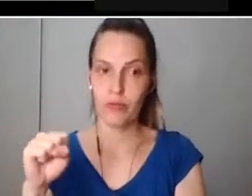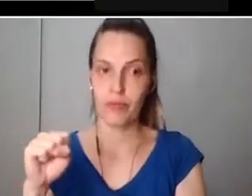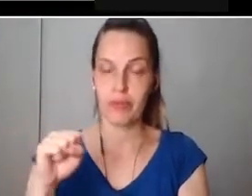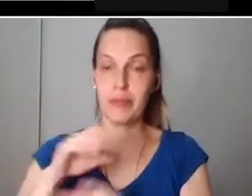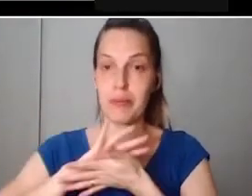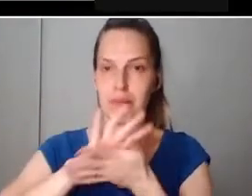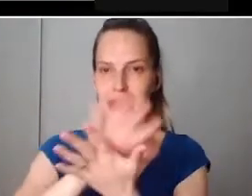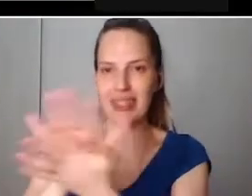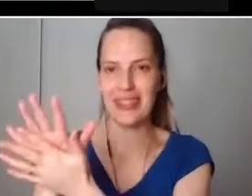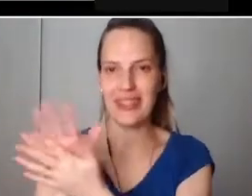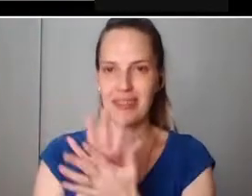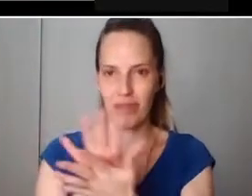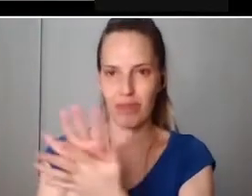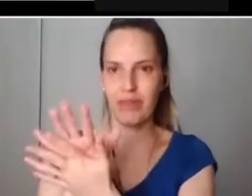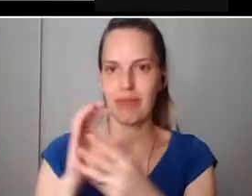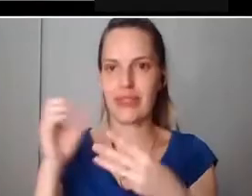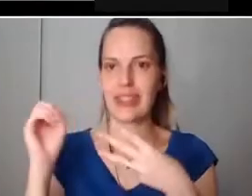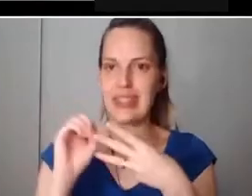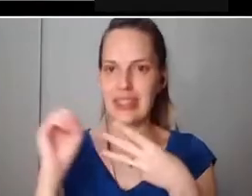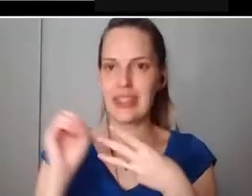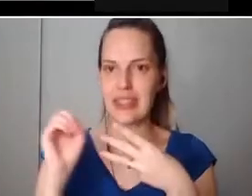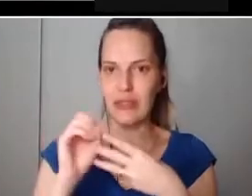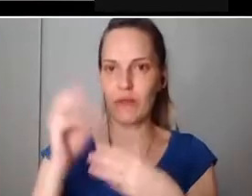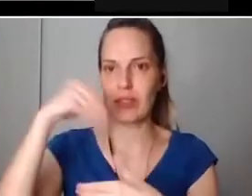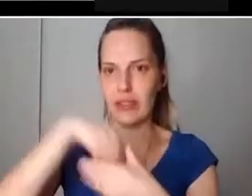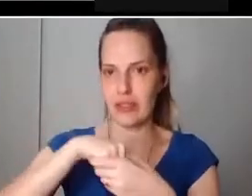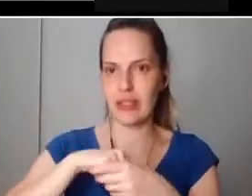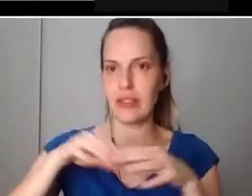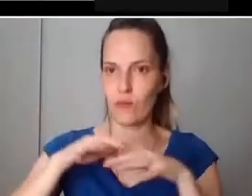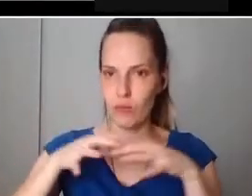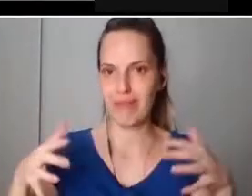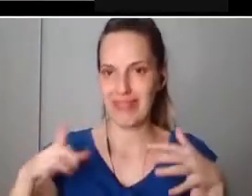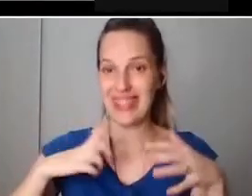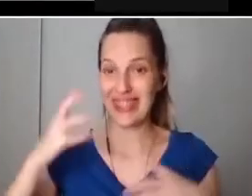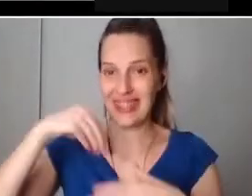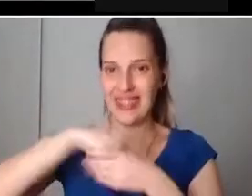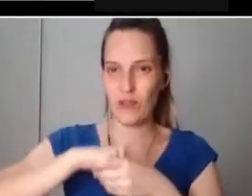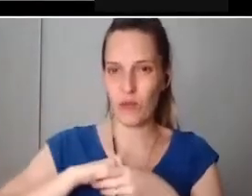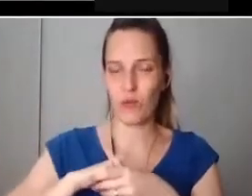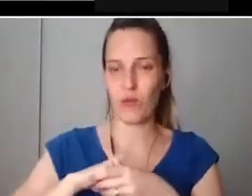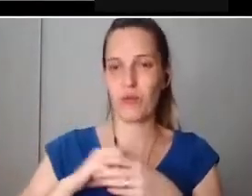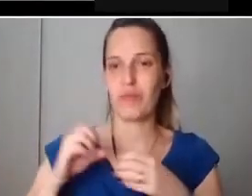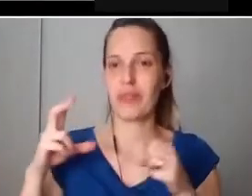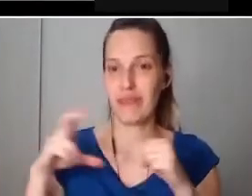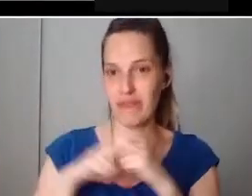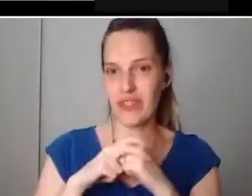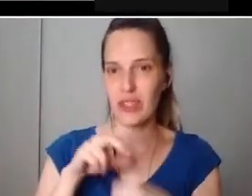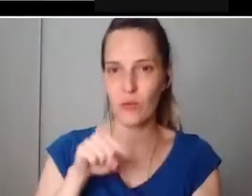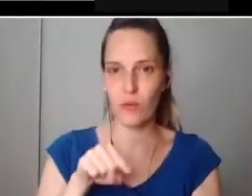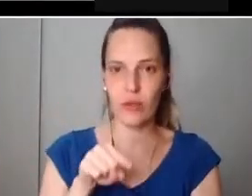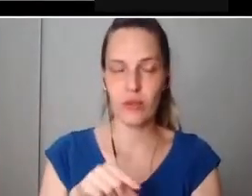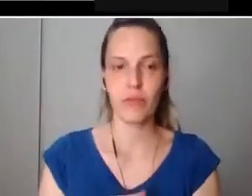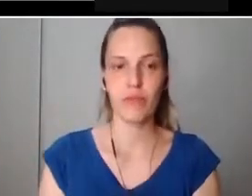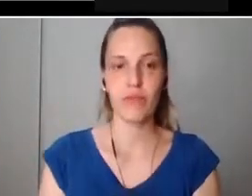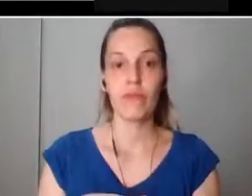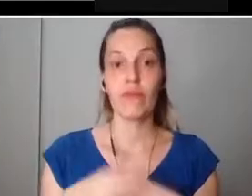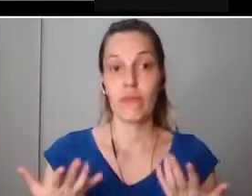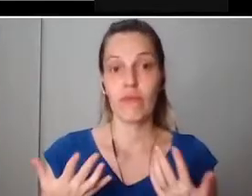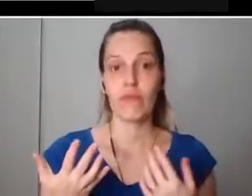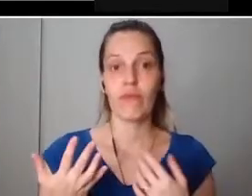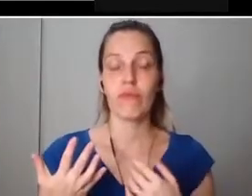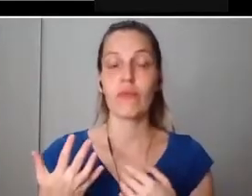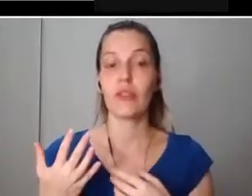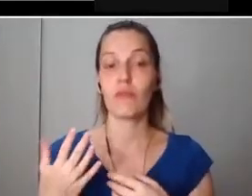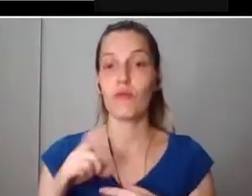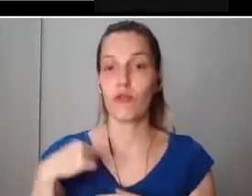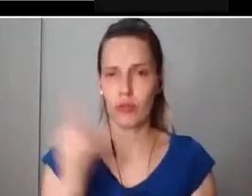no tecido. Então, o que a gente sabe sobre a cinética da resposta, né? Então, a gente mesmo está estudando isso aqui na UFSPA,